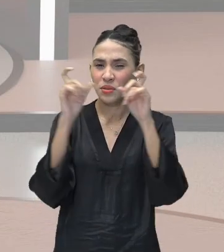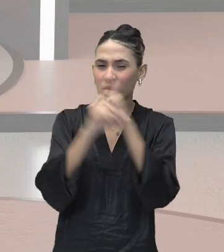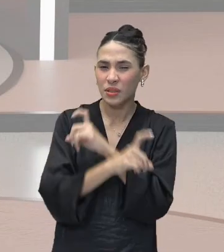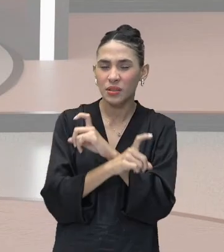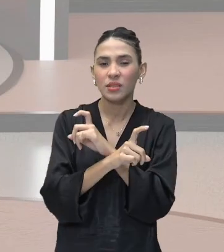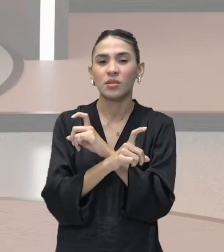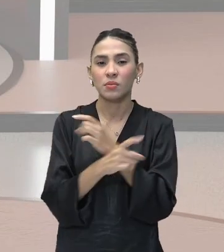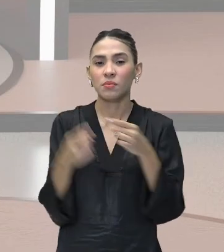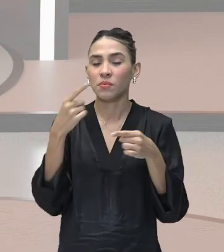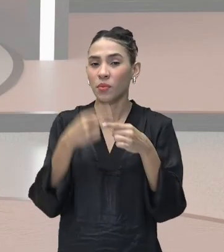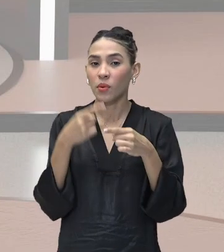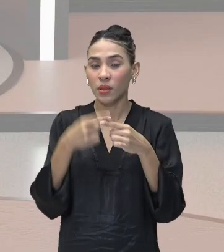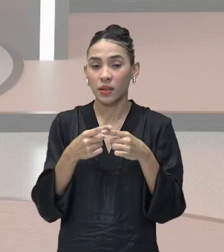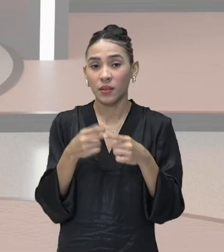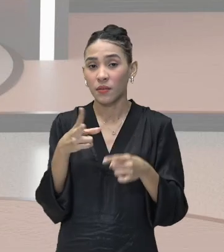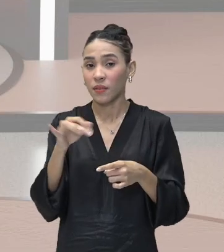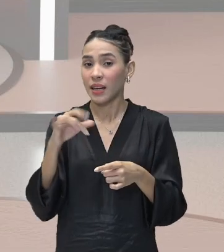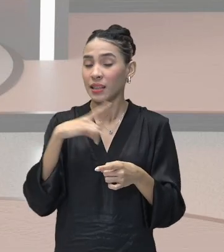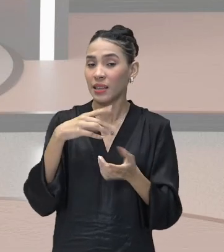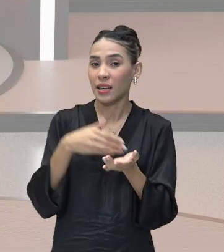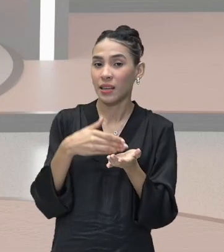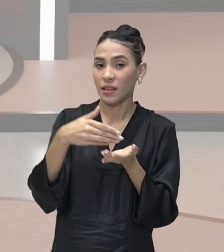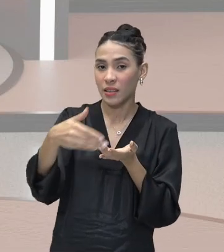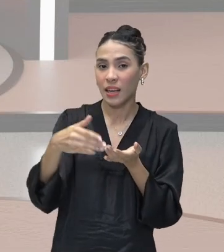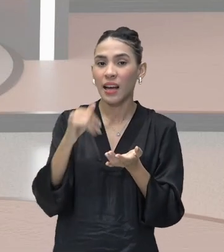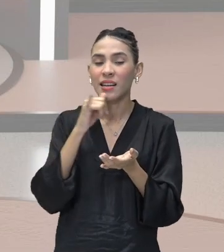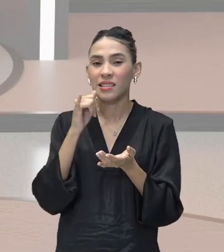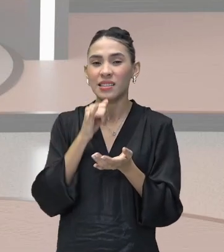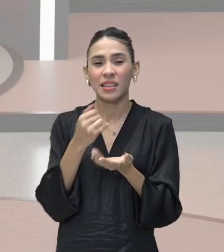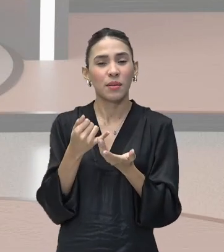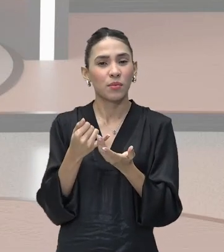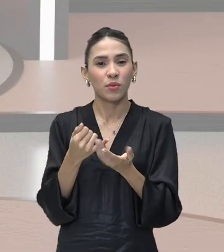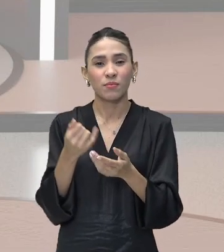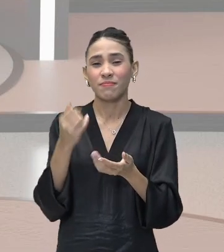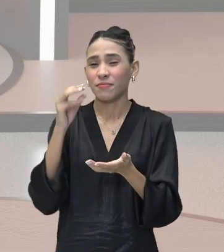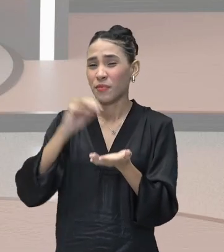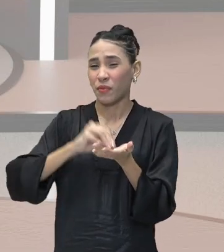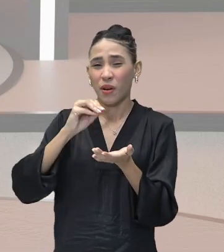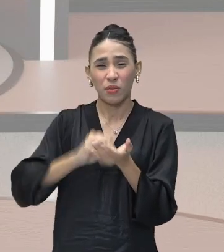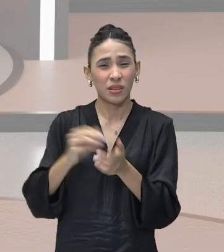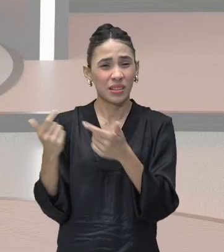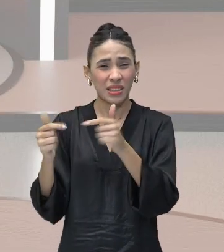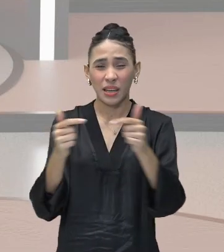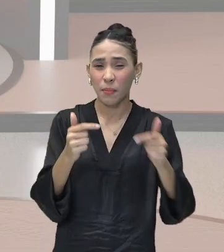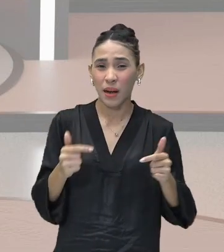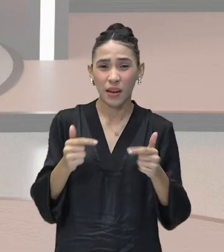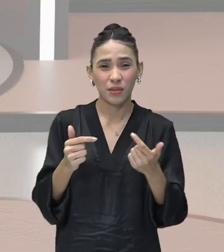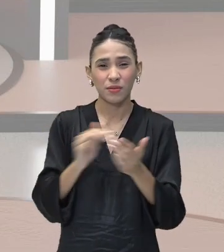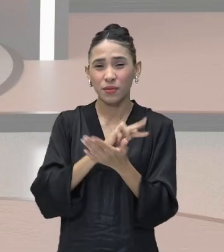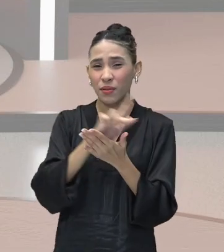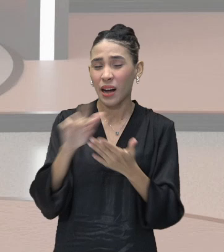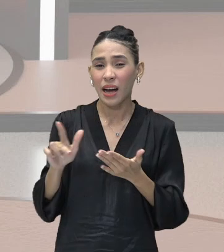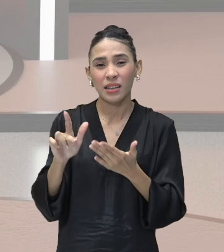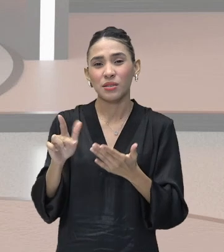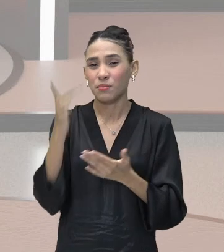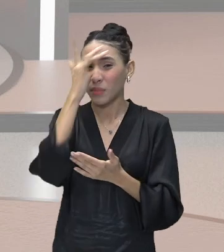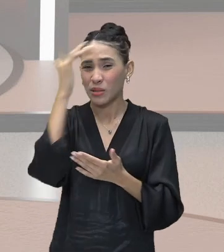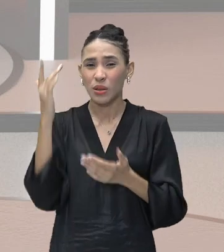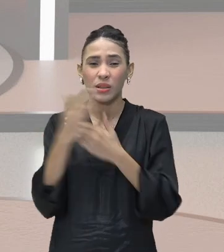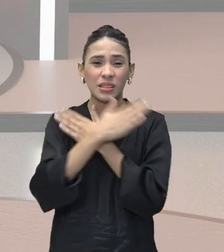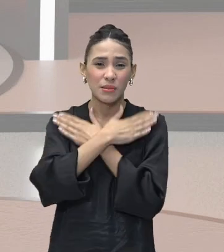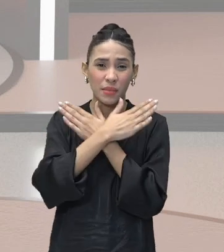Por quê? A gente vai ter inicialmente aí desemprego em massa, ou seja, milhões de pessoas perderam seus empregos, levando